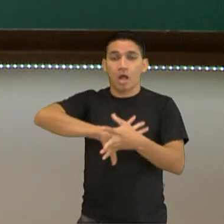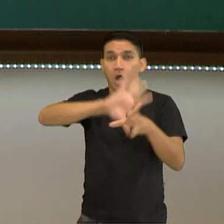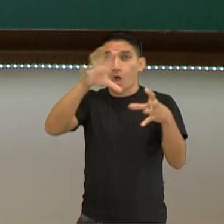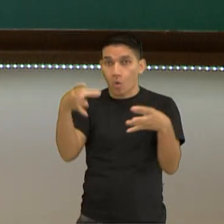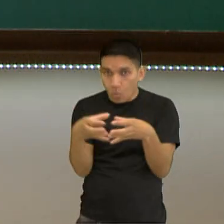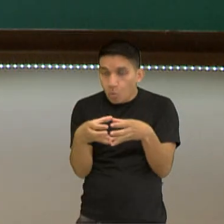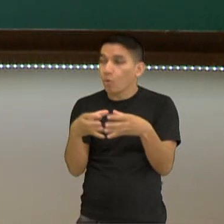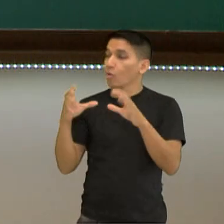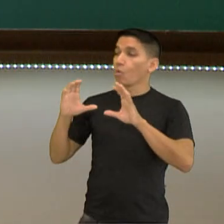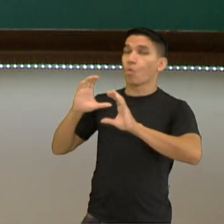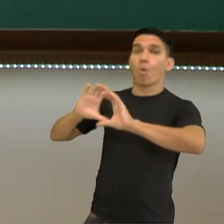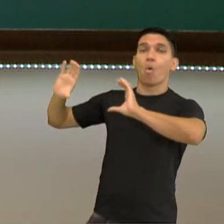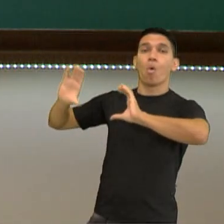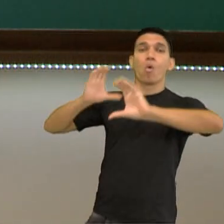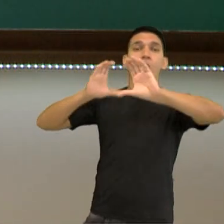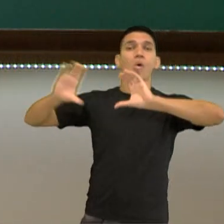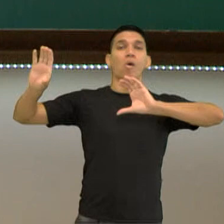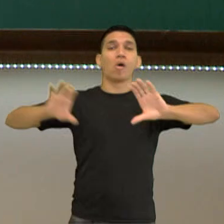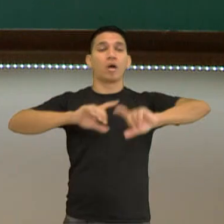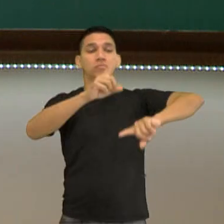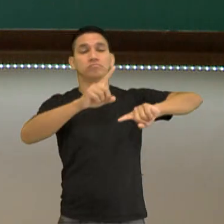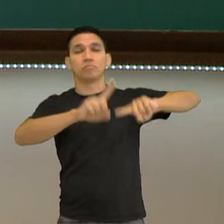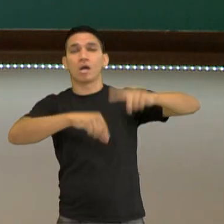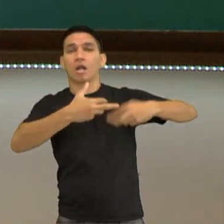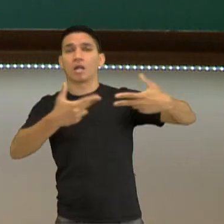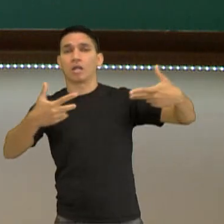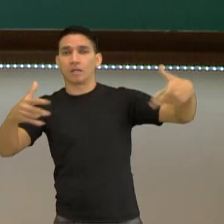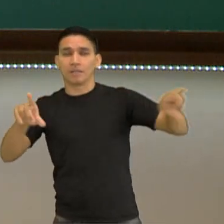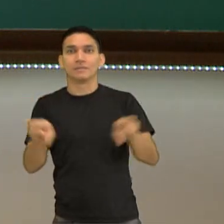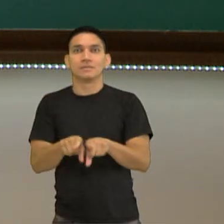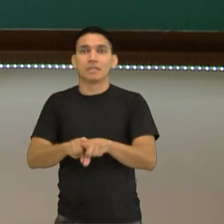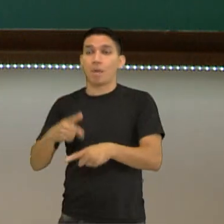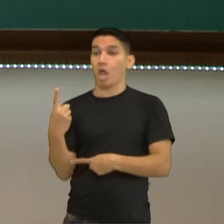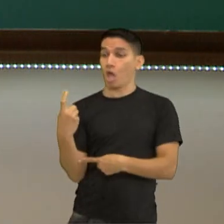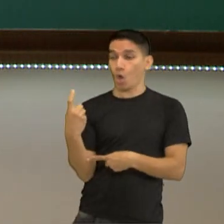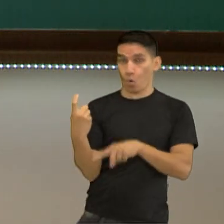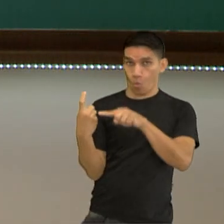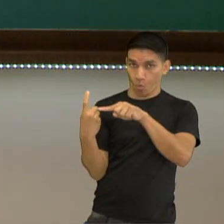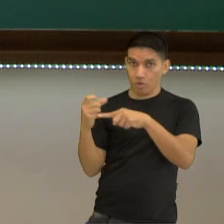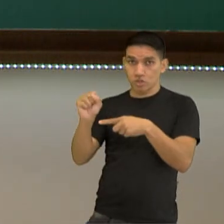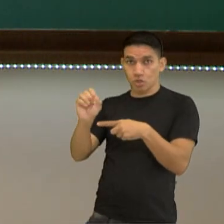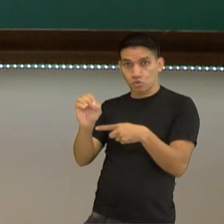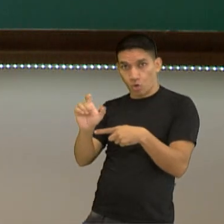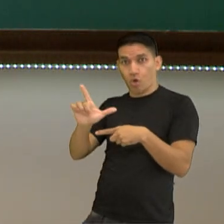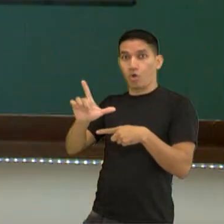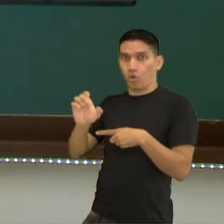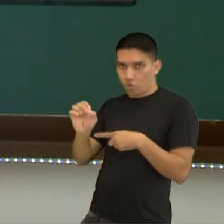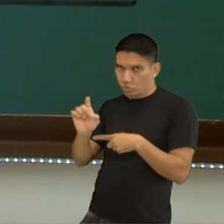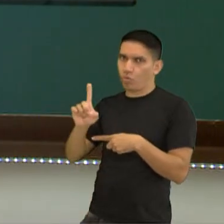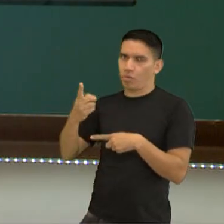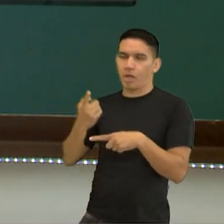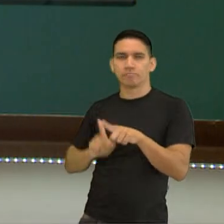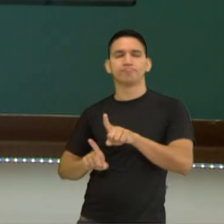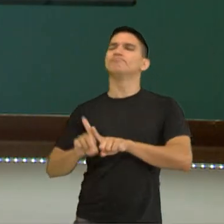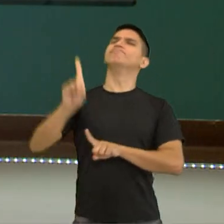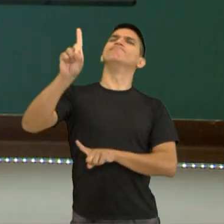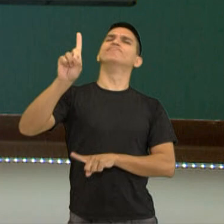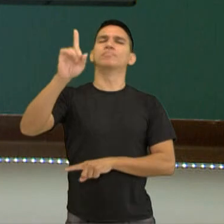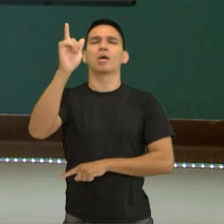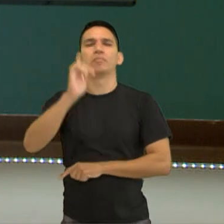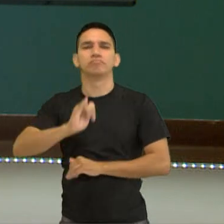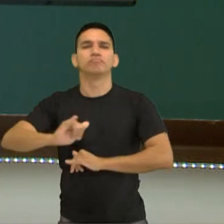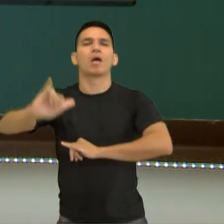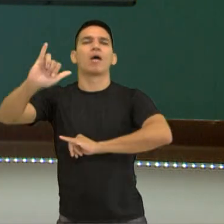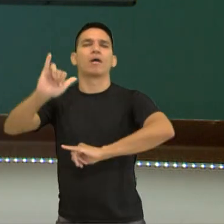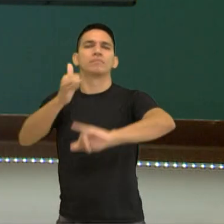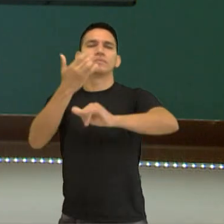coral instrumental. Tem um momento do solo que a gente fala também, né? Que a gente chega nesse momento, a área né? O conjunto é